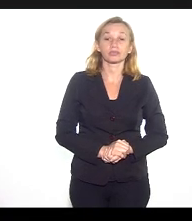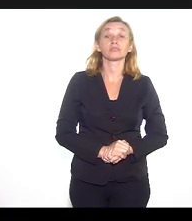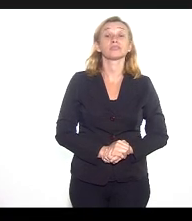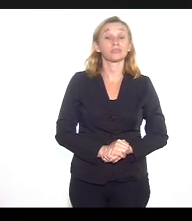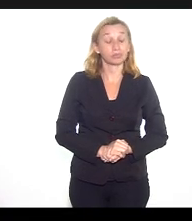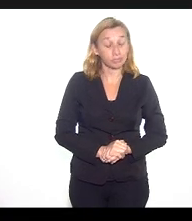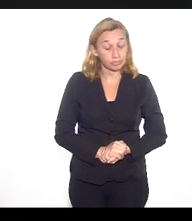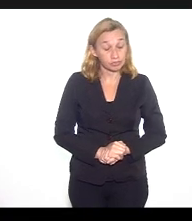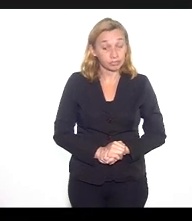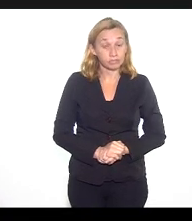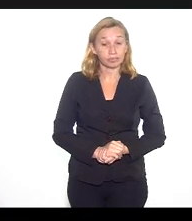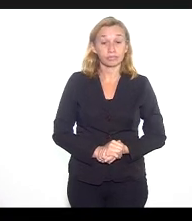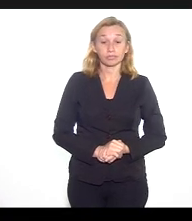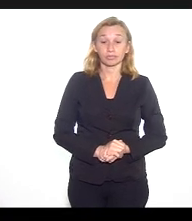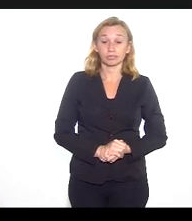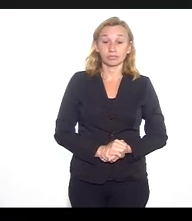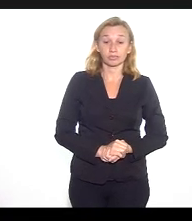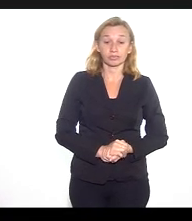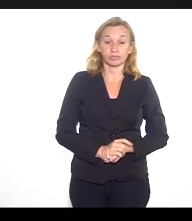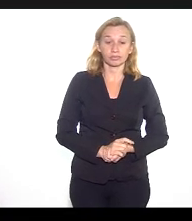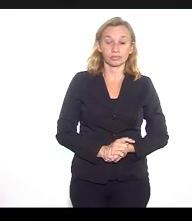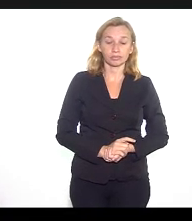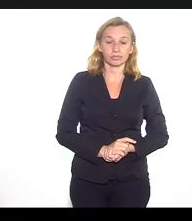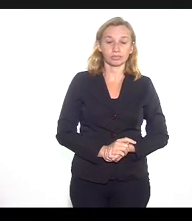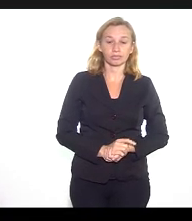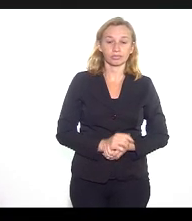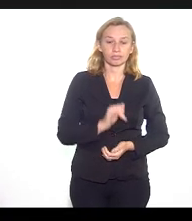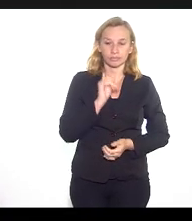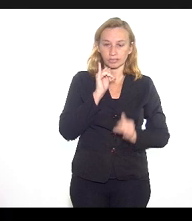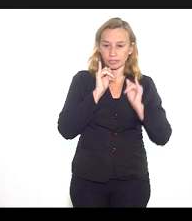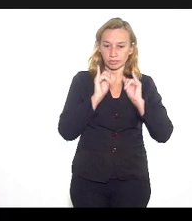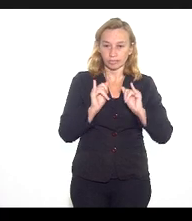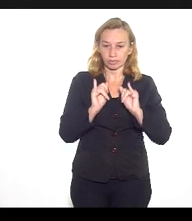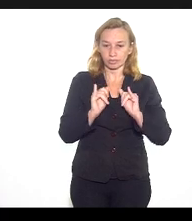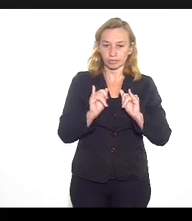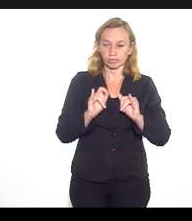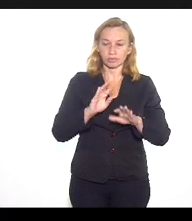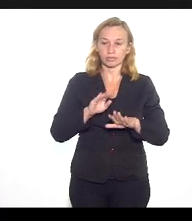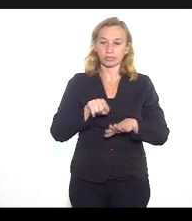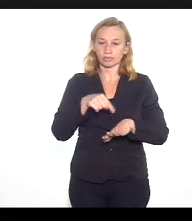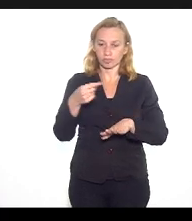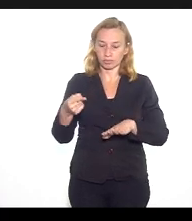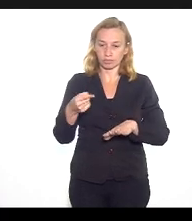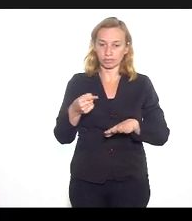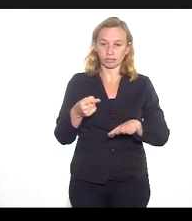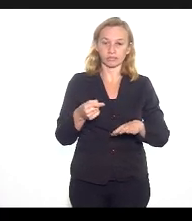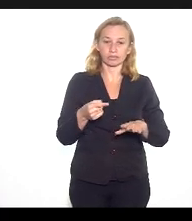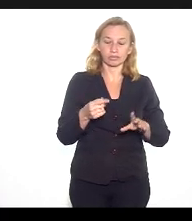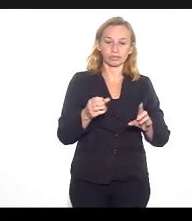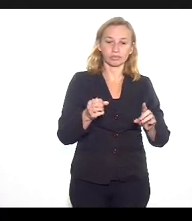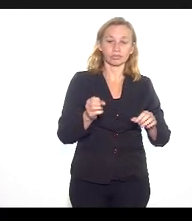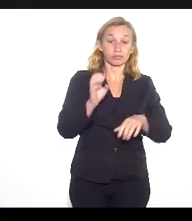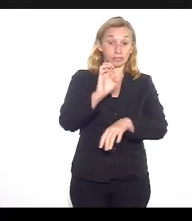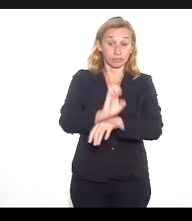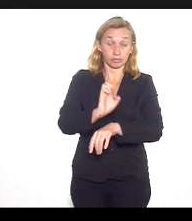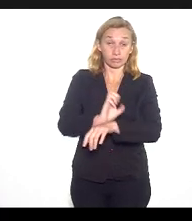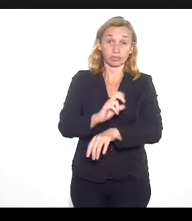Sem prévio aviso a outra parte que faz parte da sociedade, que é o Estado e a